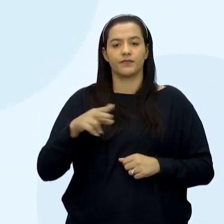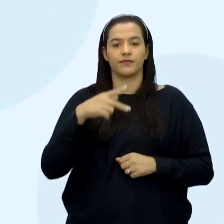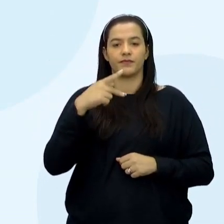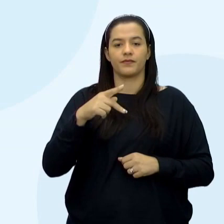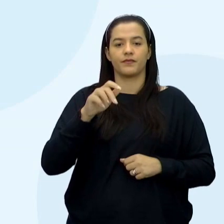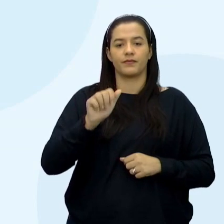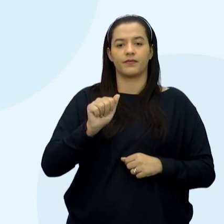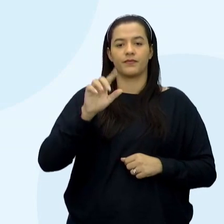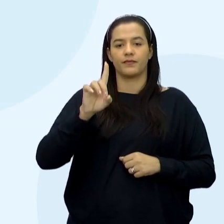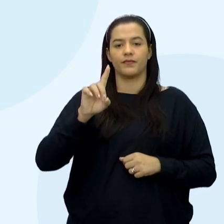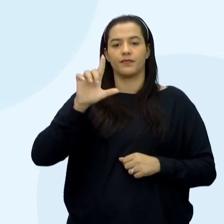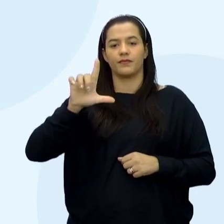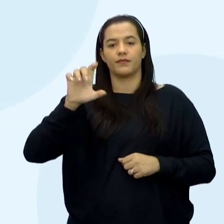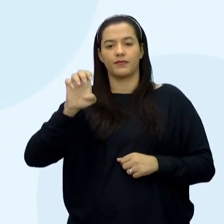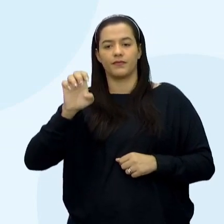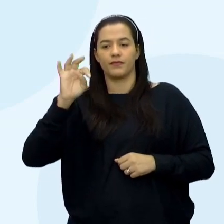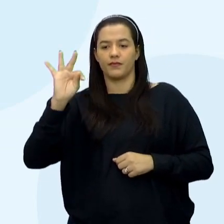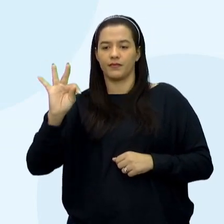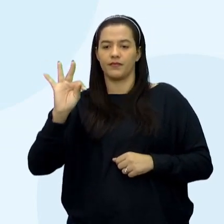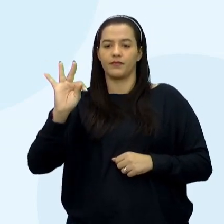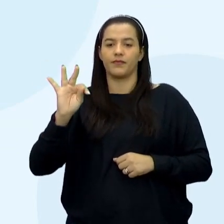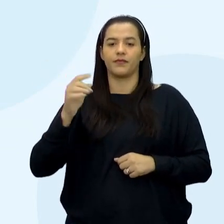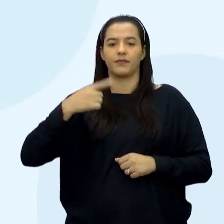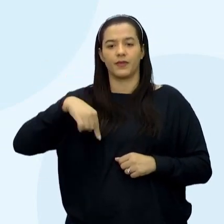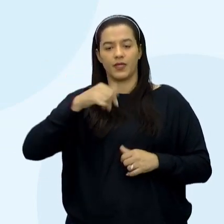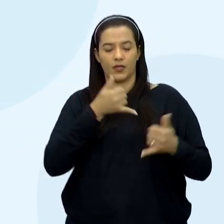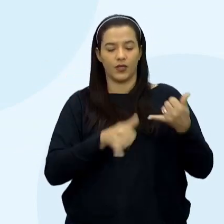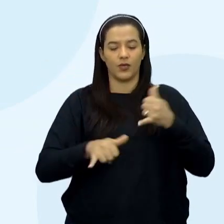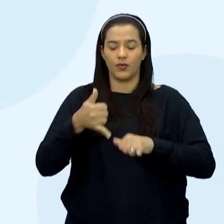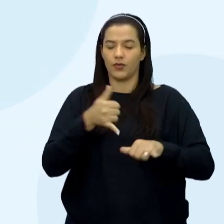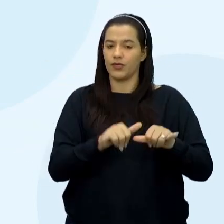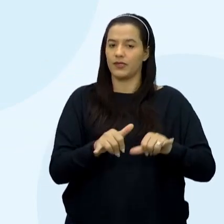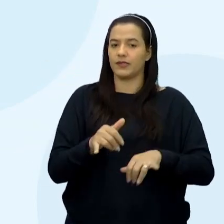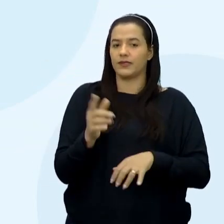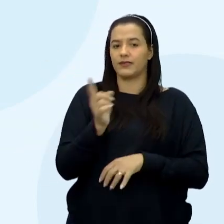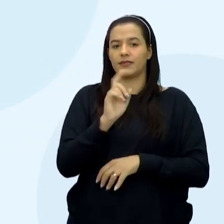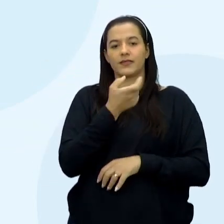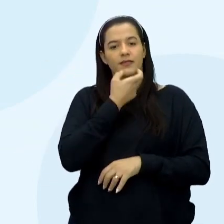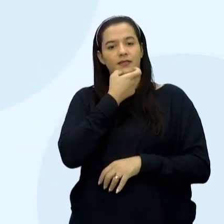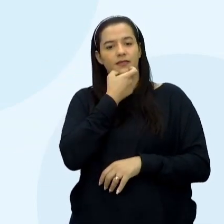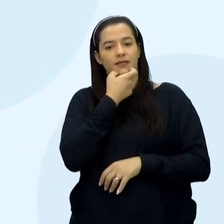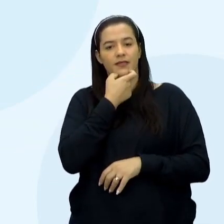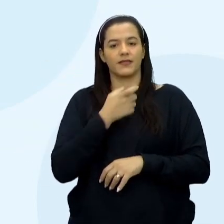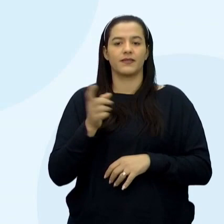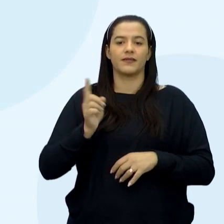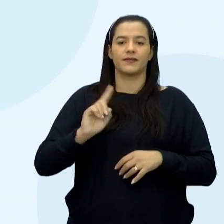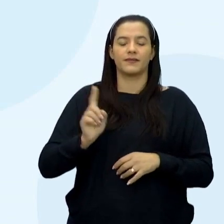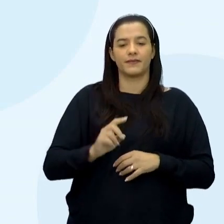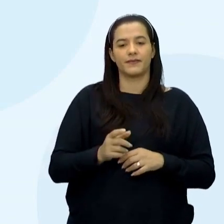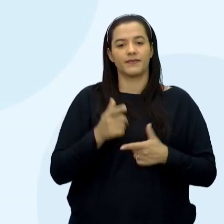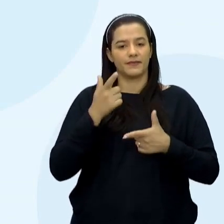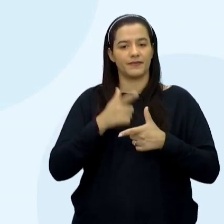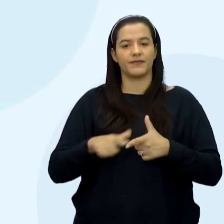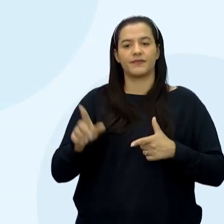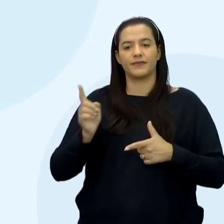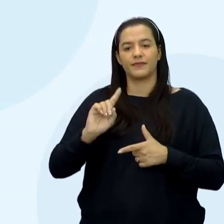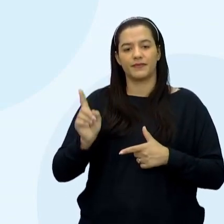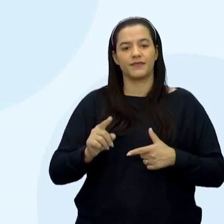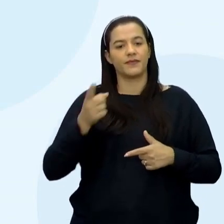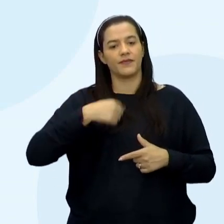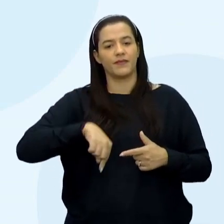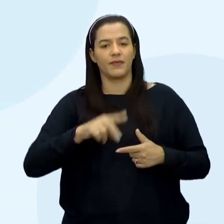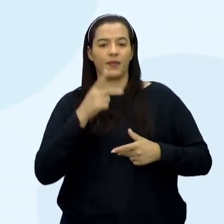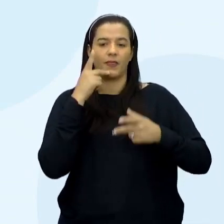Padlet. Padlet. É porque eu sou químico e não manjo muito lá do inglês. Mas não tem problema, tudo. a gente